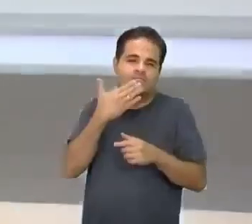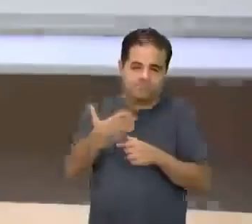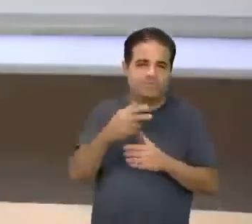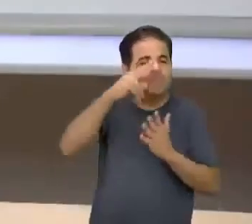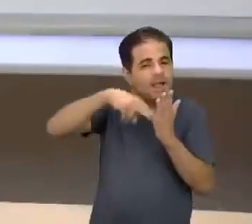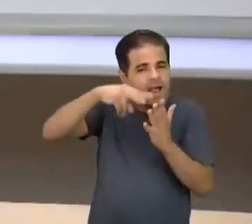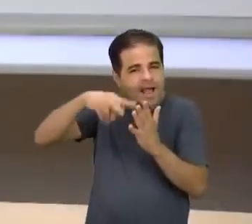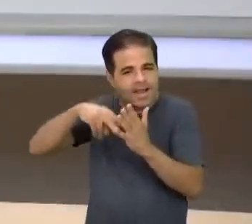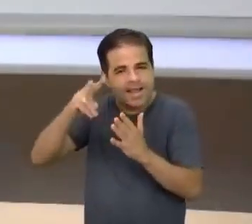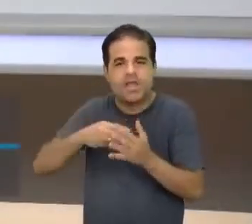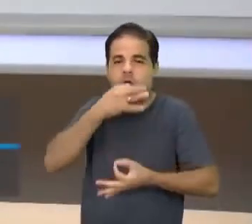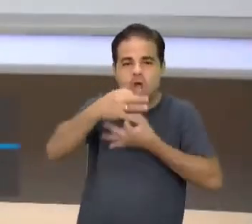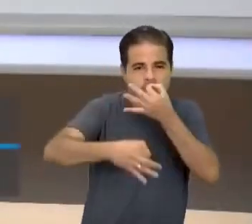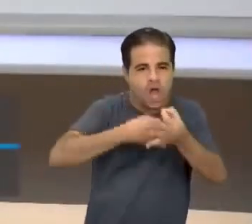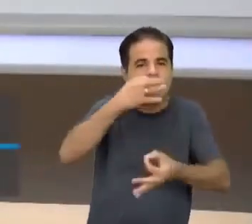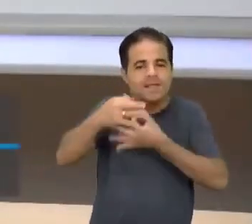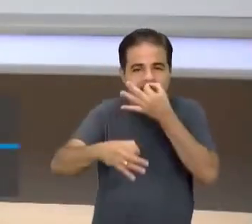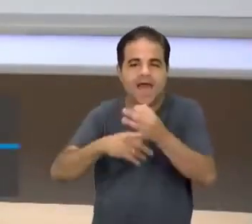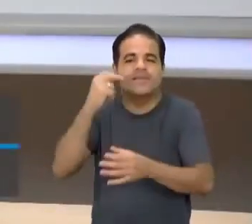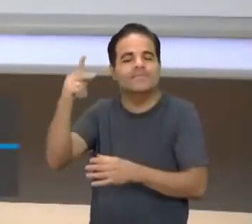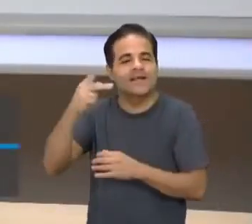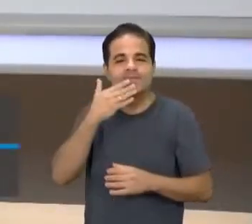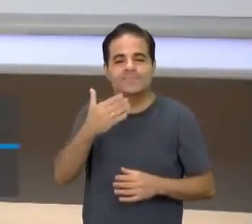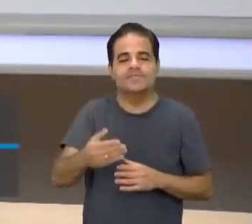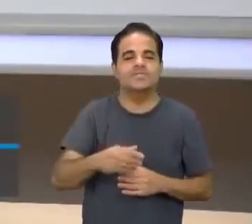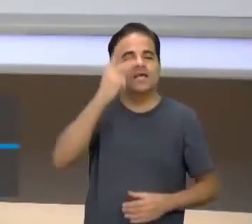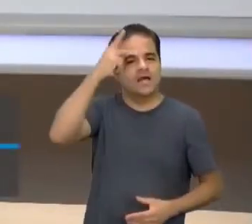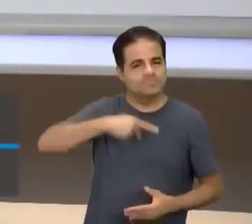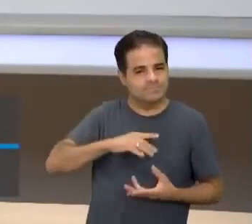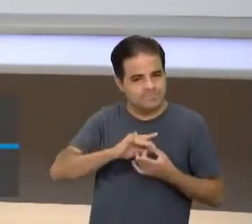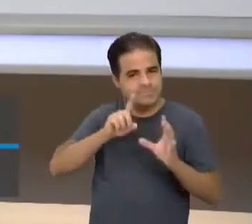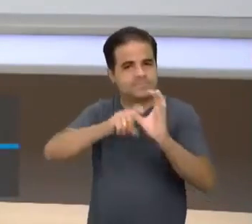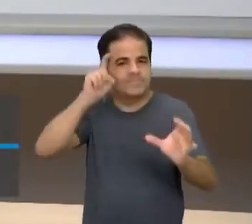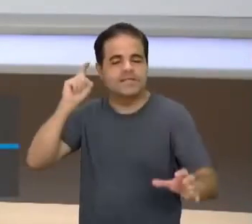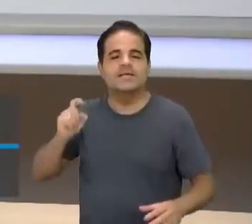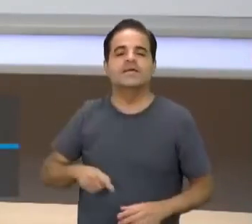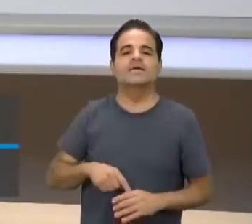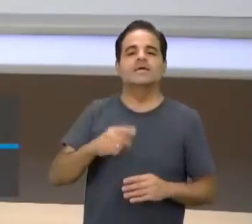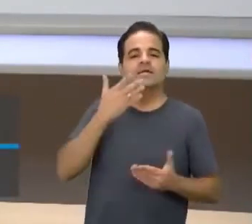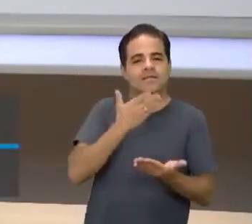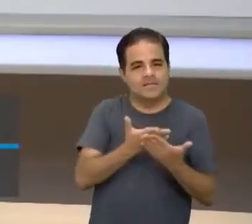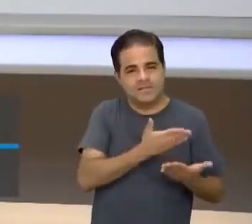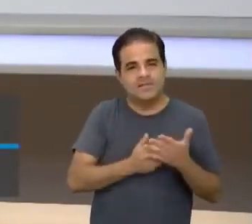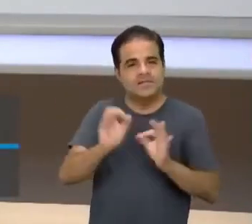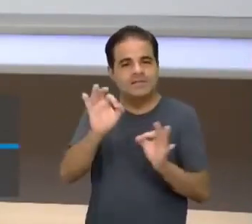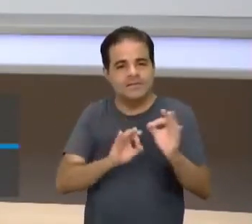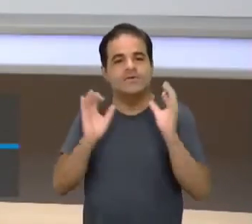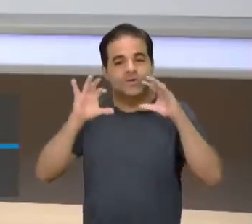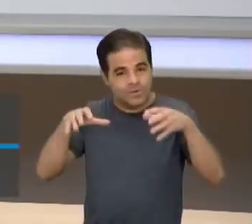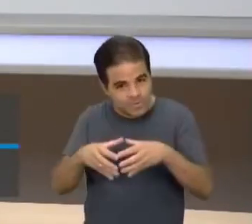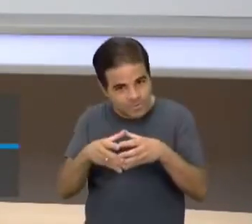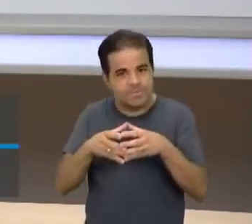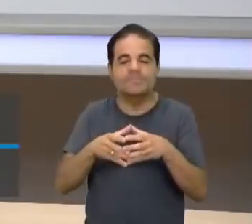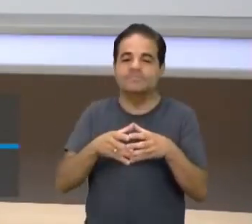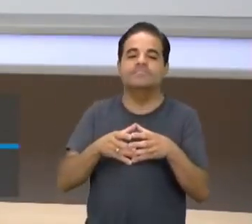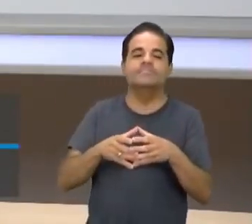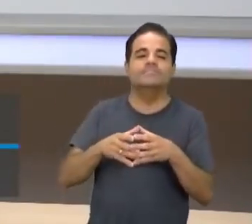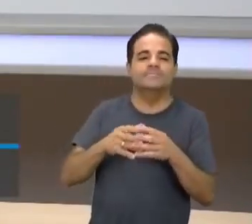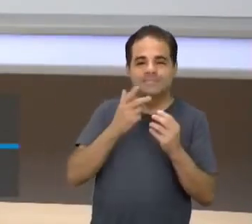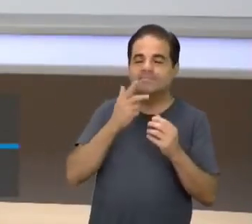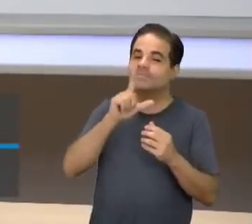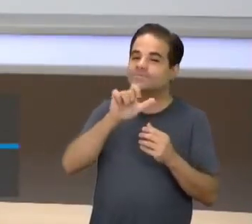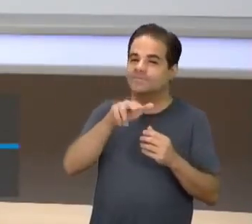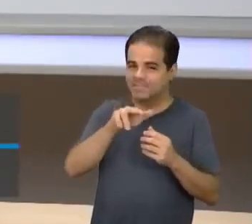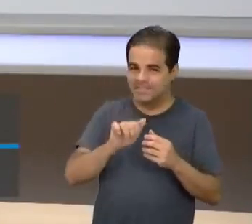gente ler os comentários dela. Tá bom. Autonomia, liderança, grêmios, projetos, clubes. Então tá lido, Ana